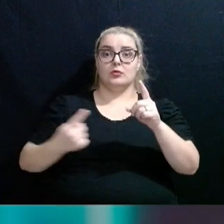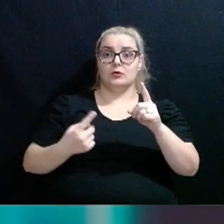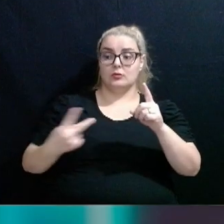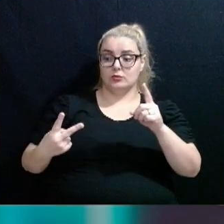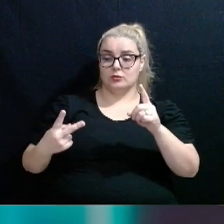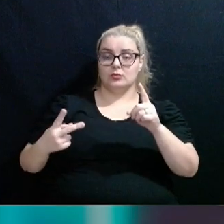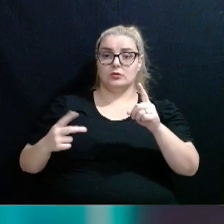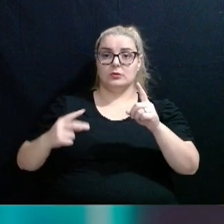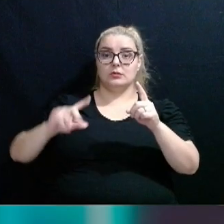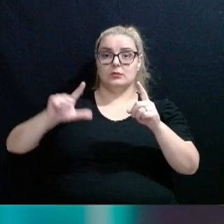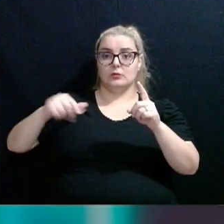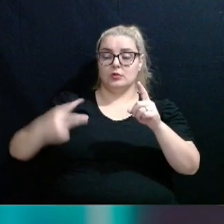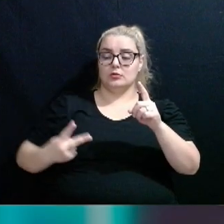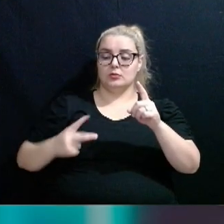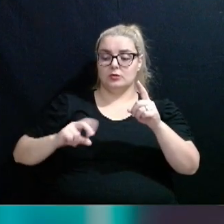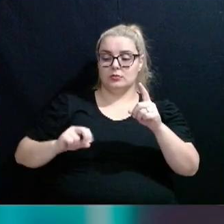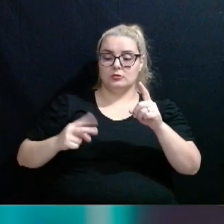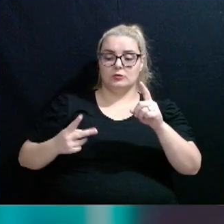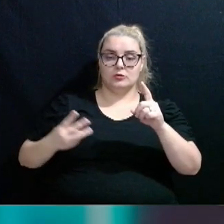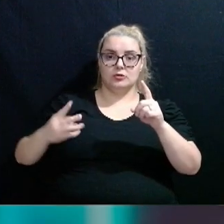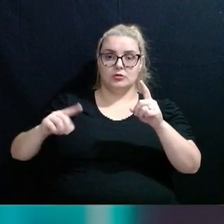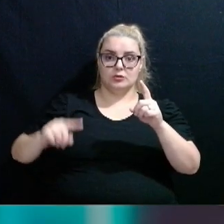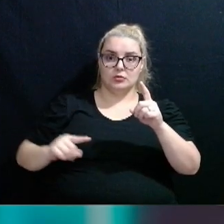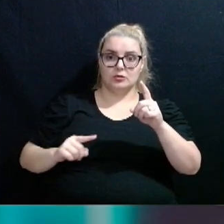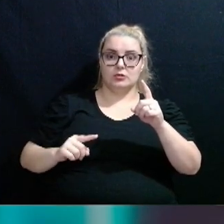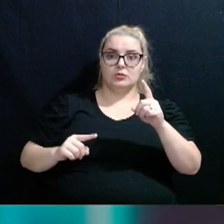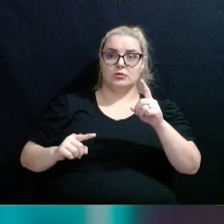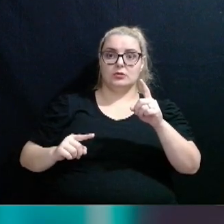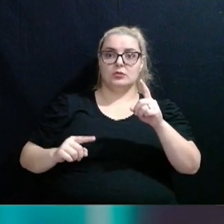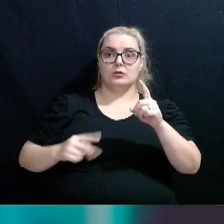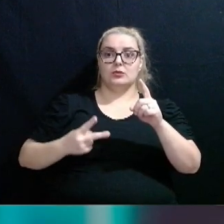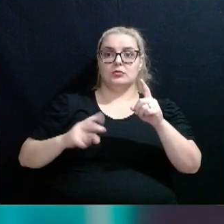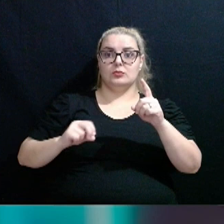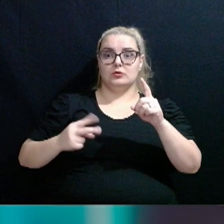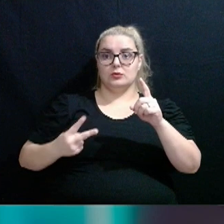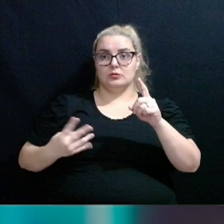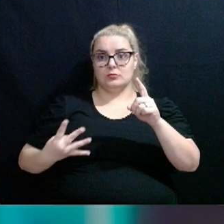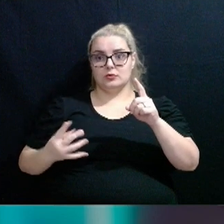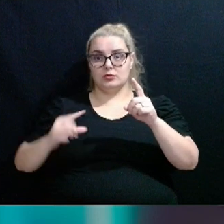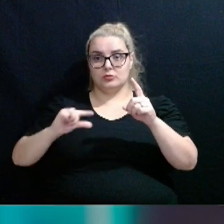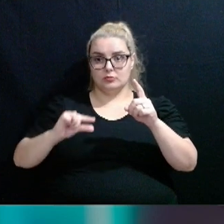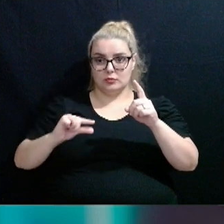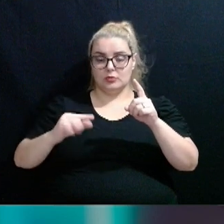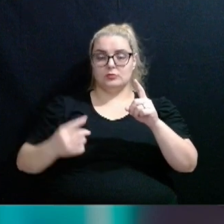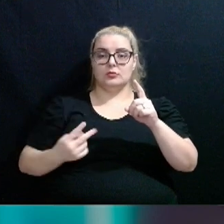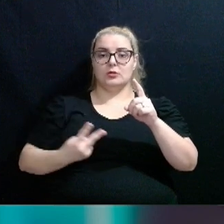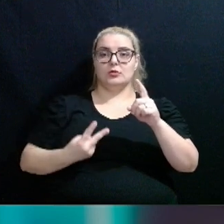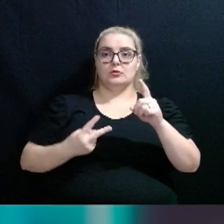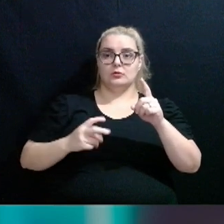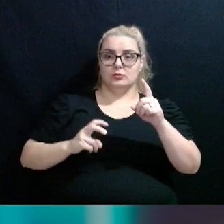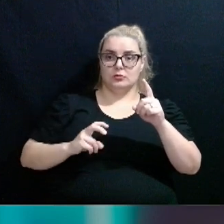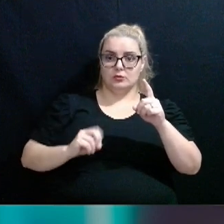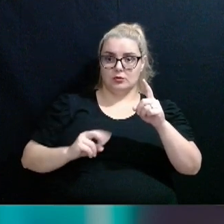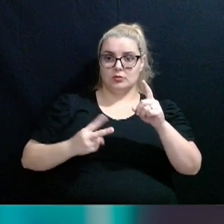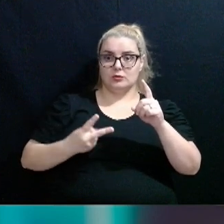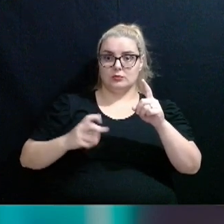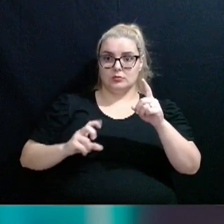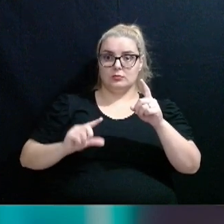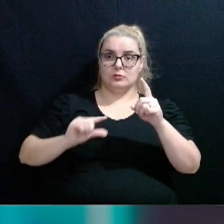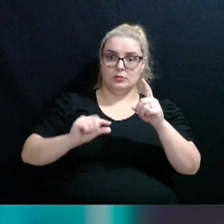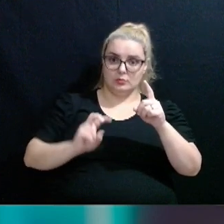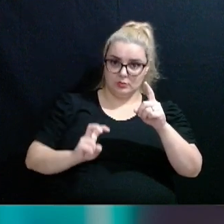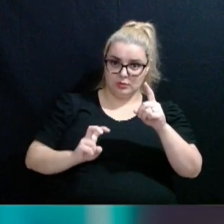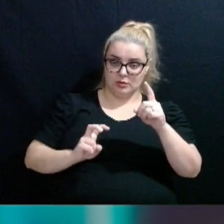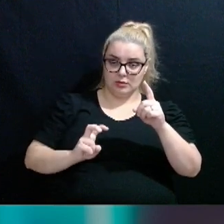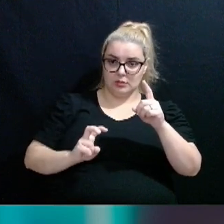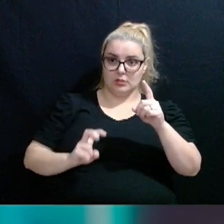2023 também, 2024 caiu para 5 e 2025 também caiu para 5.